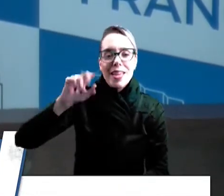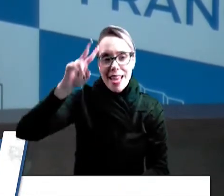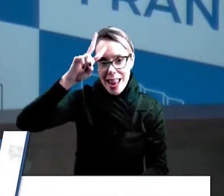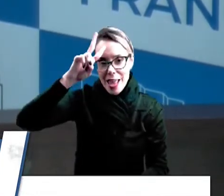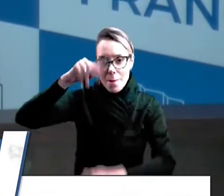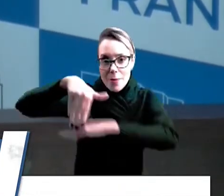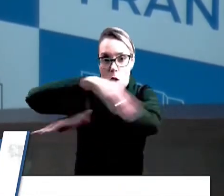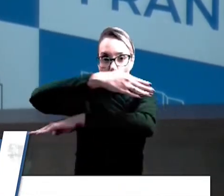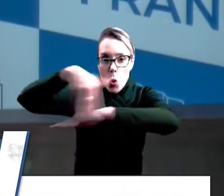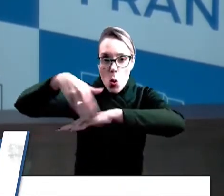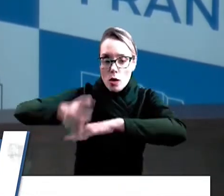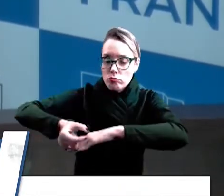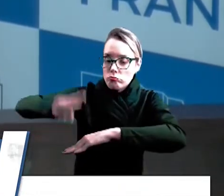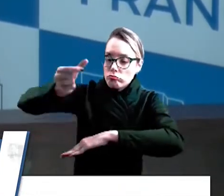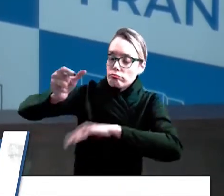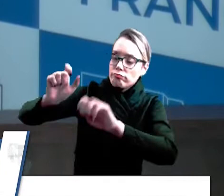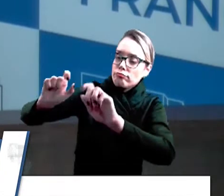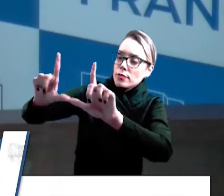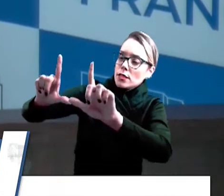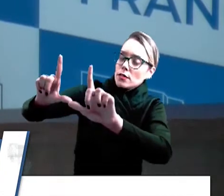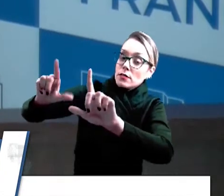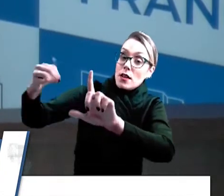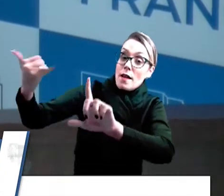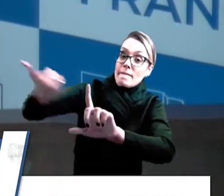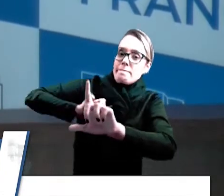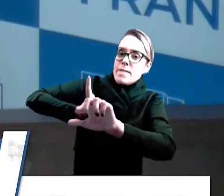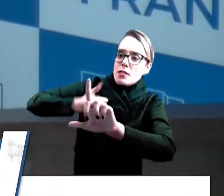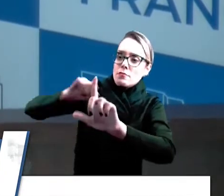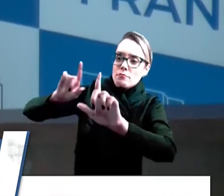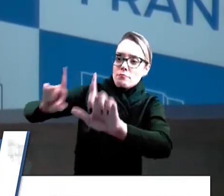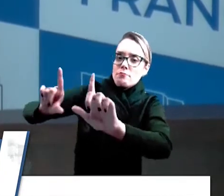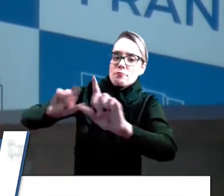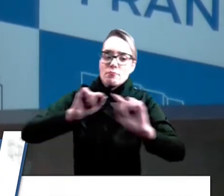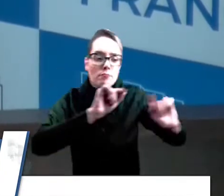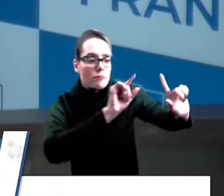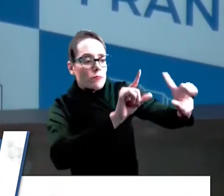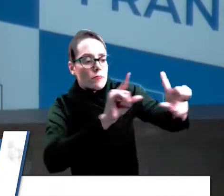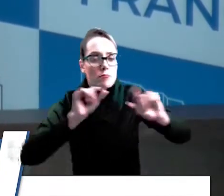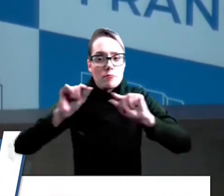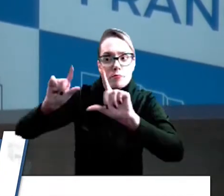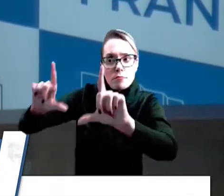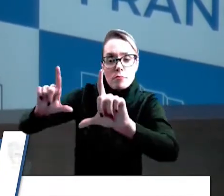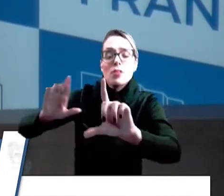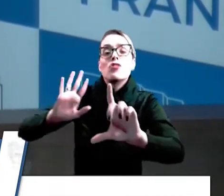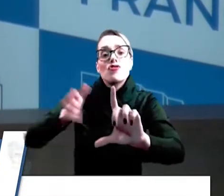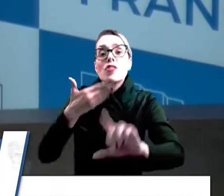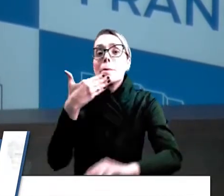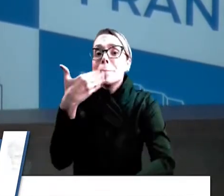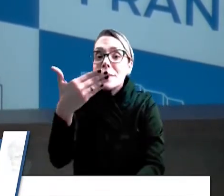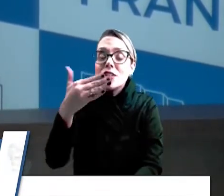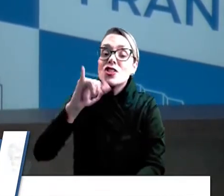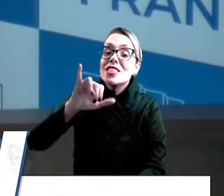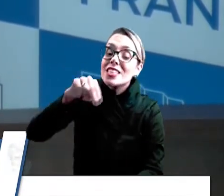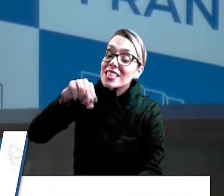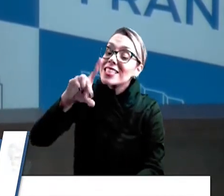né, para passar esse serviço para a Indef, como também